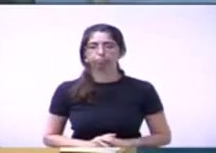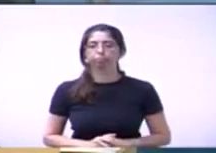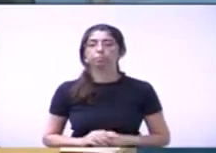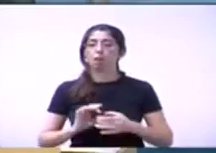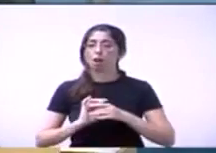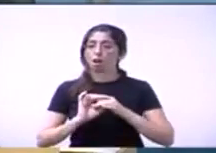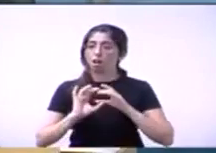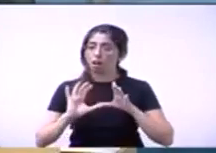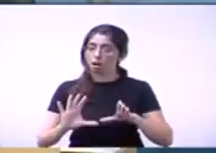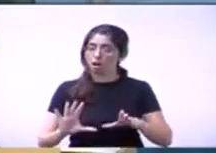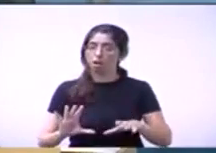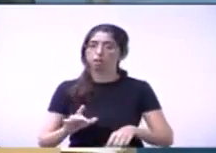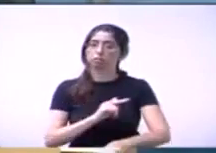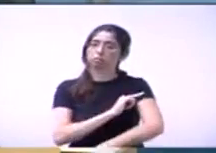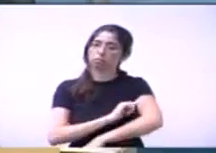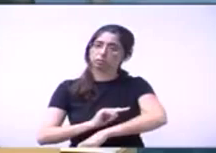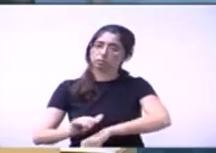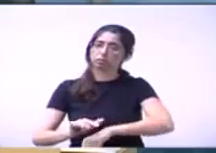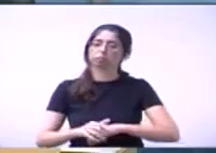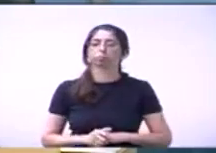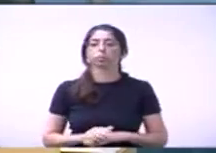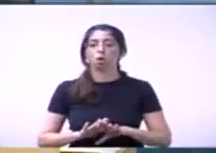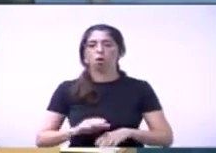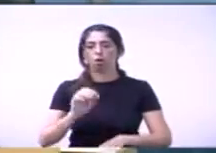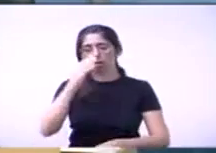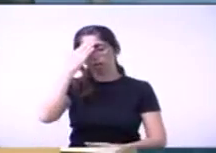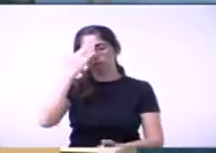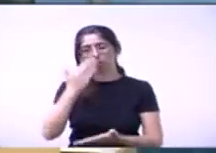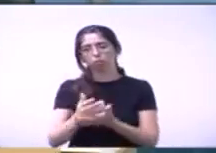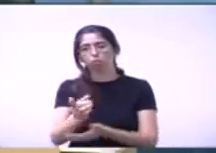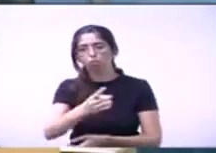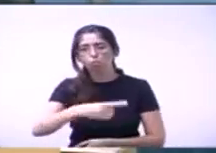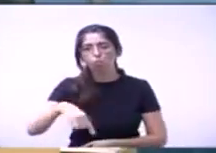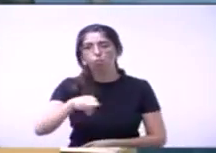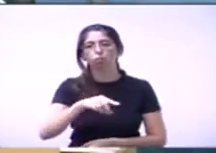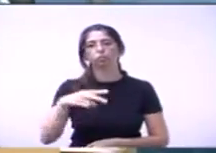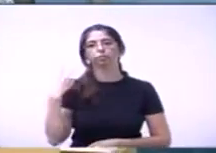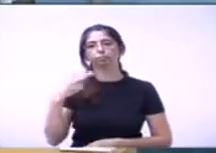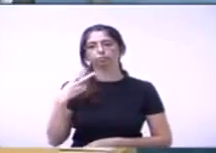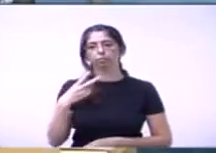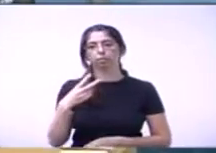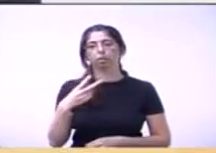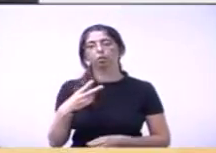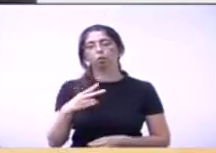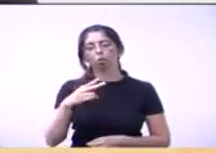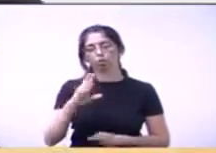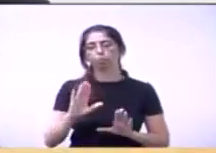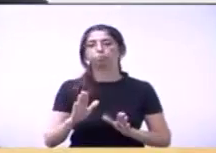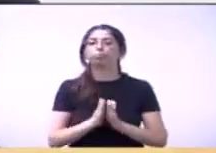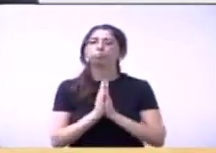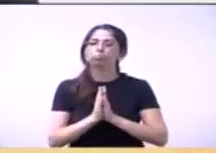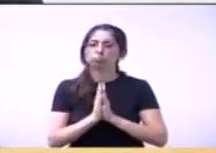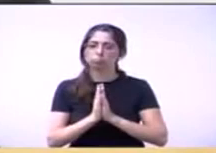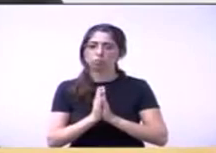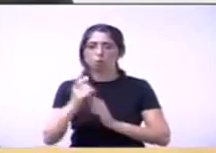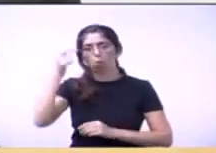que os colegas vereadores, por favor, prime pela legalidade dentro da casa.